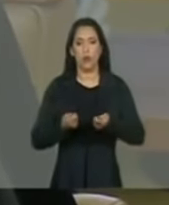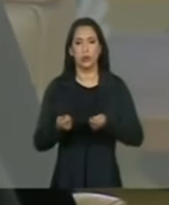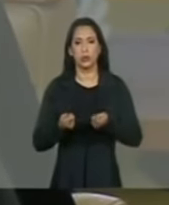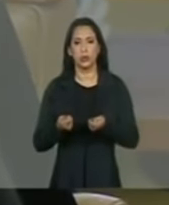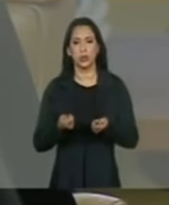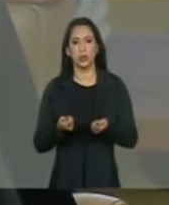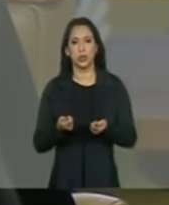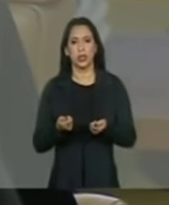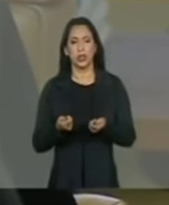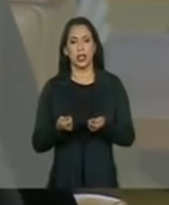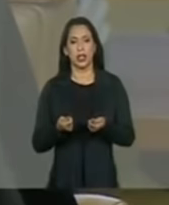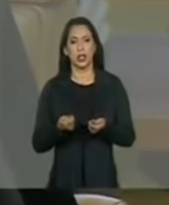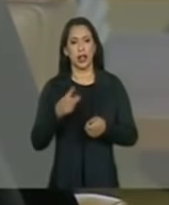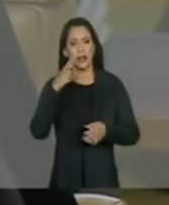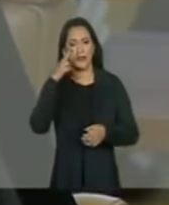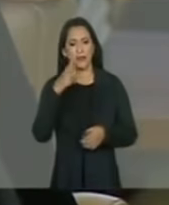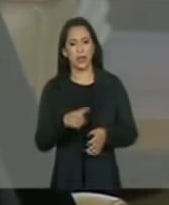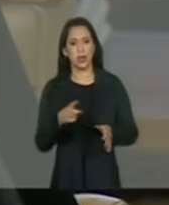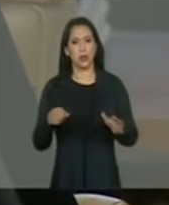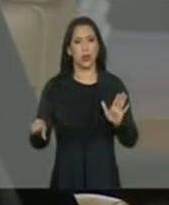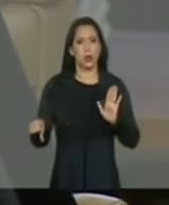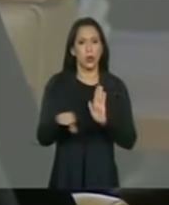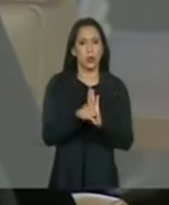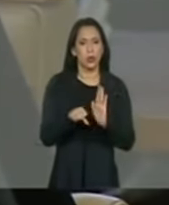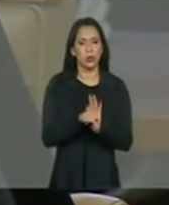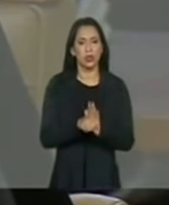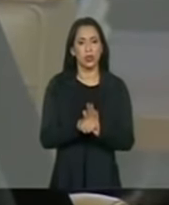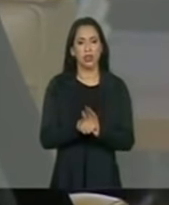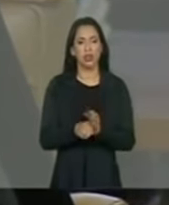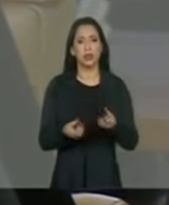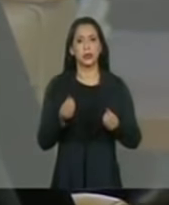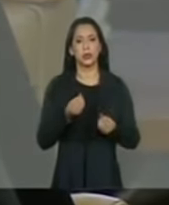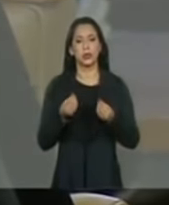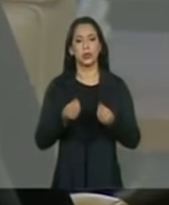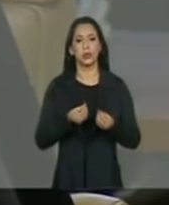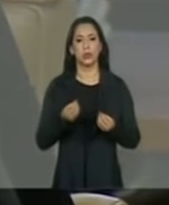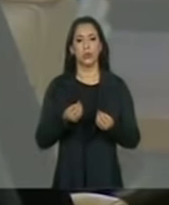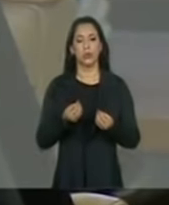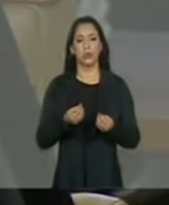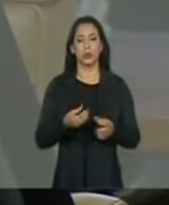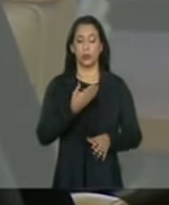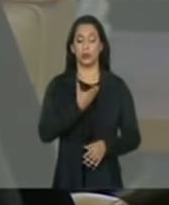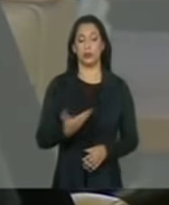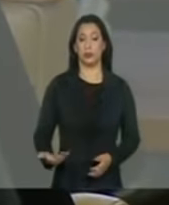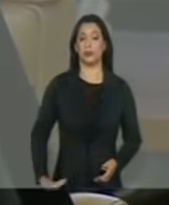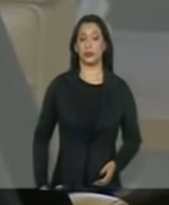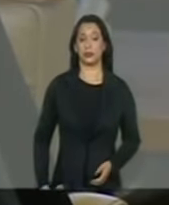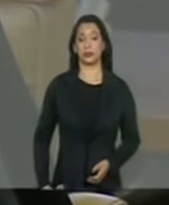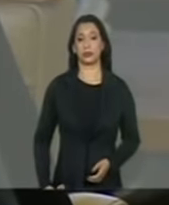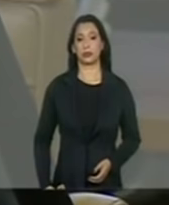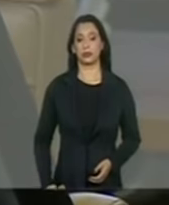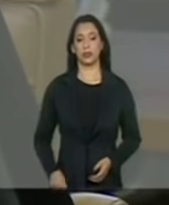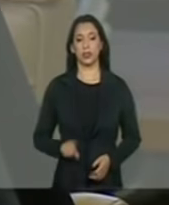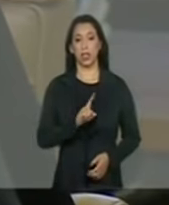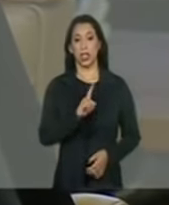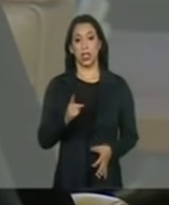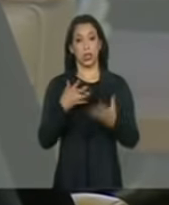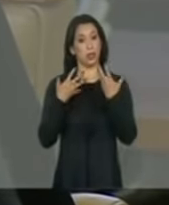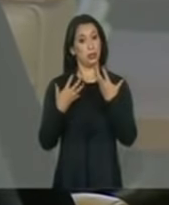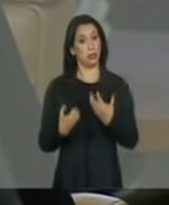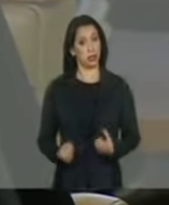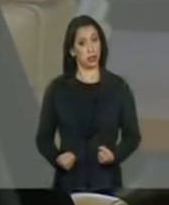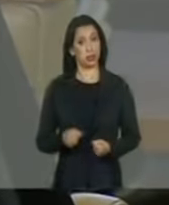ilegítima e criminosa o próprio funcionamento do aparelho de estado é intolerável desse modo se o